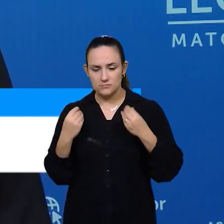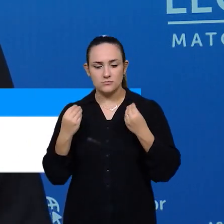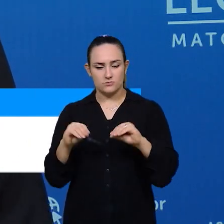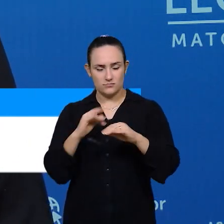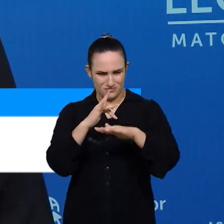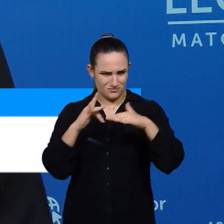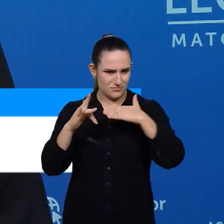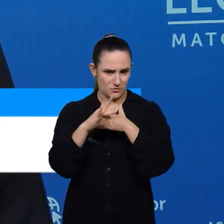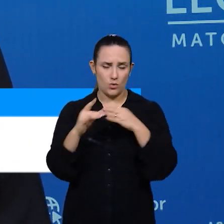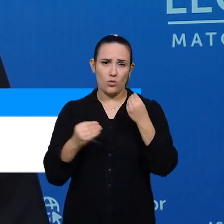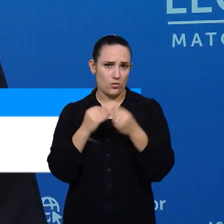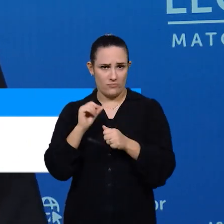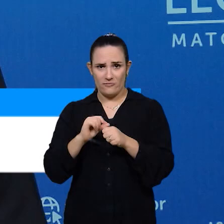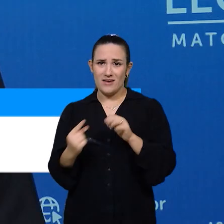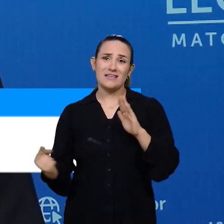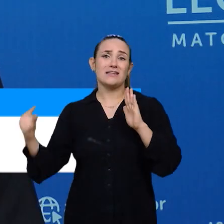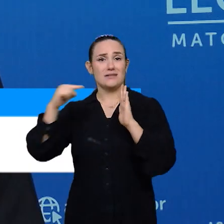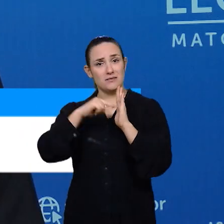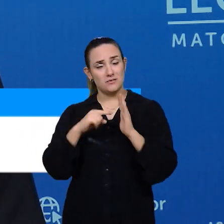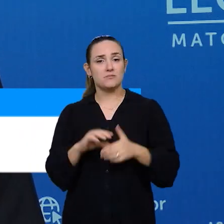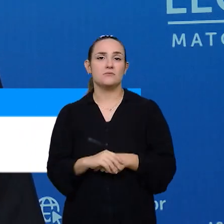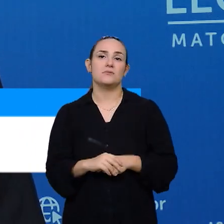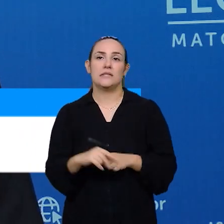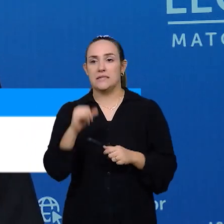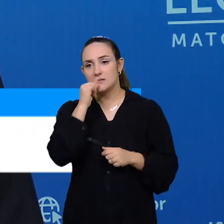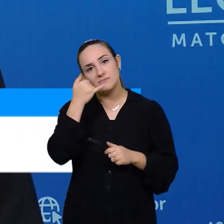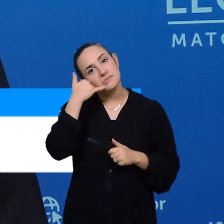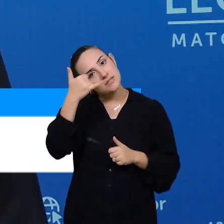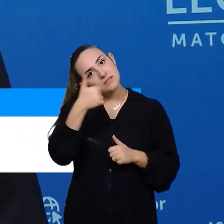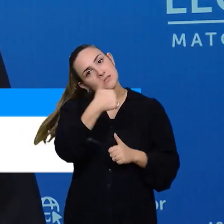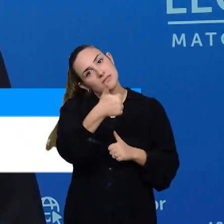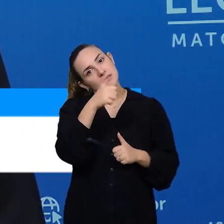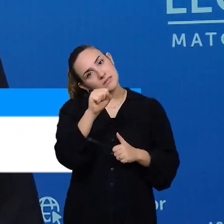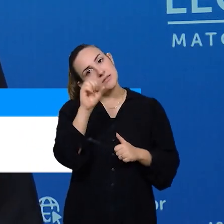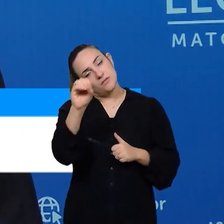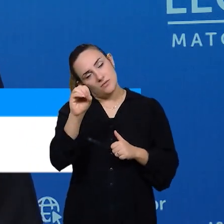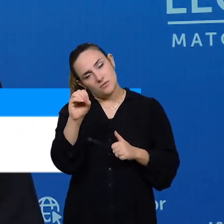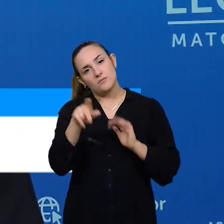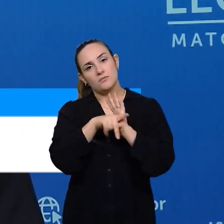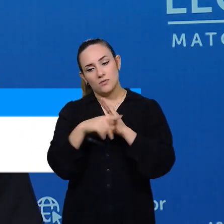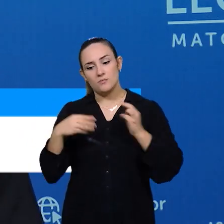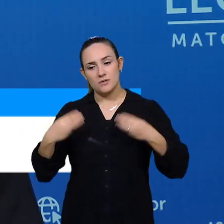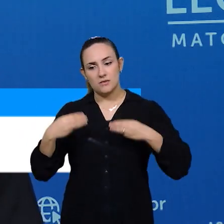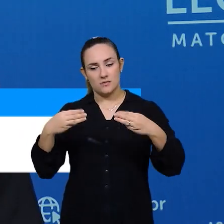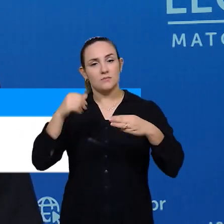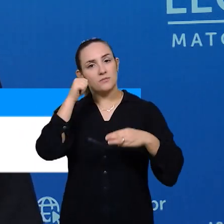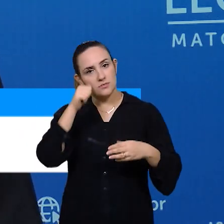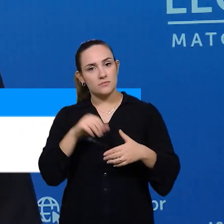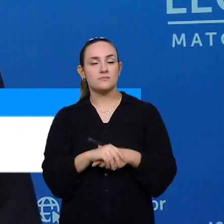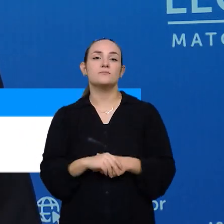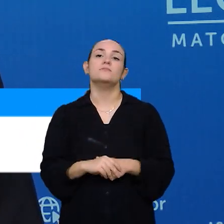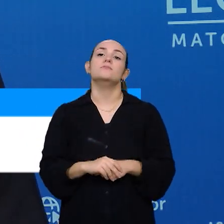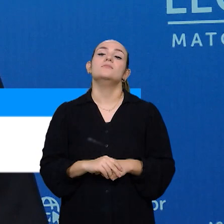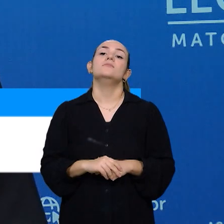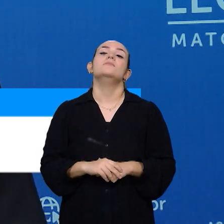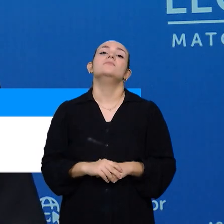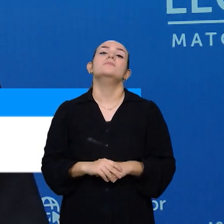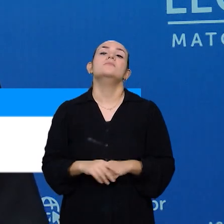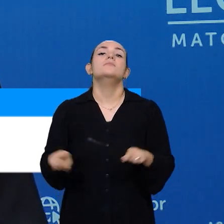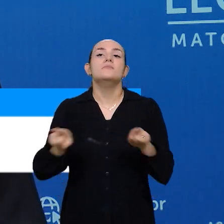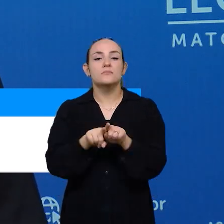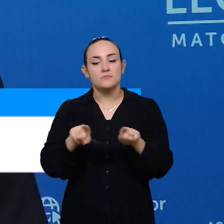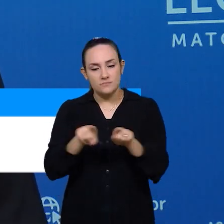todos os canais, orientando as mulheres, os canais de denúncia, como o Disque 180, que é o Disque do Ministério das Mulheres, mas